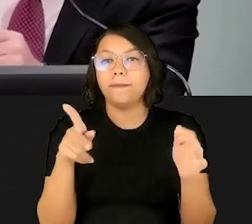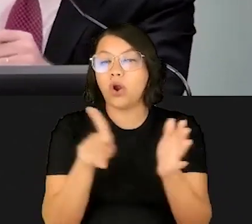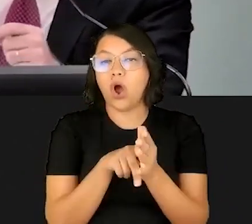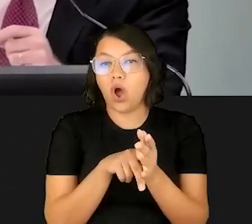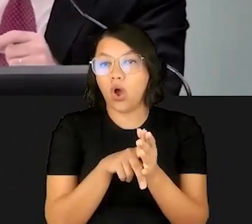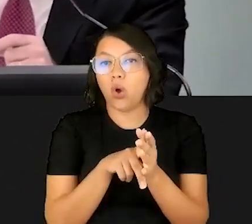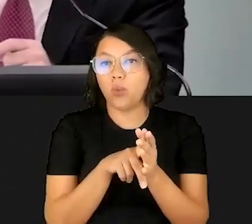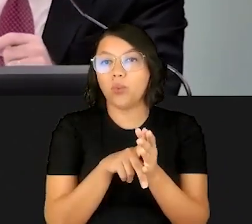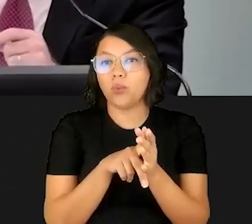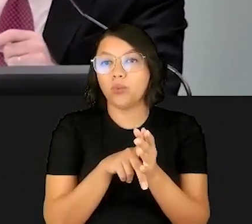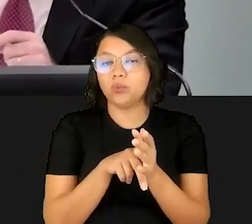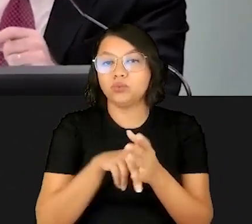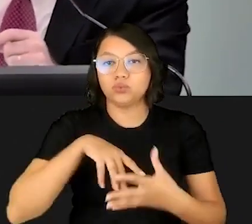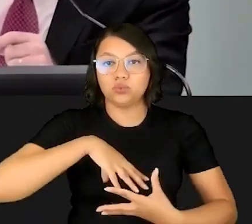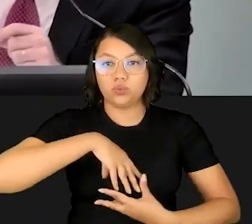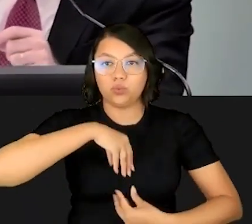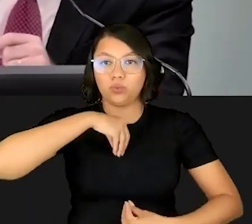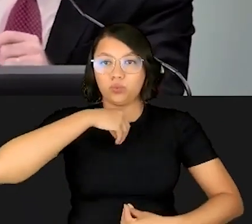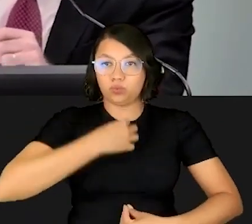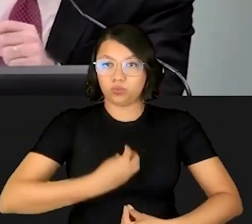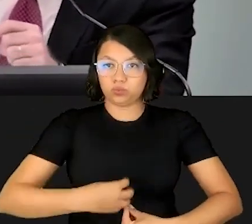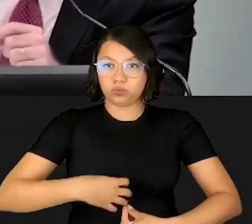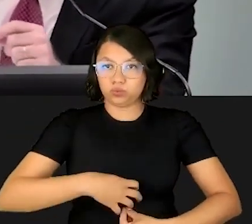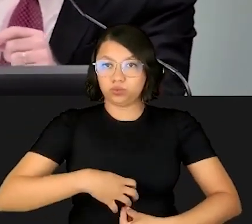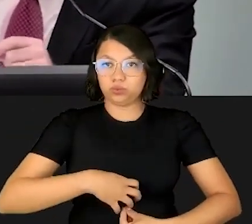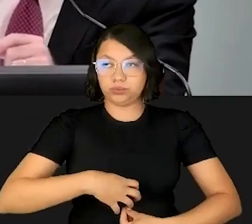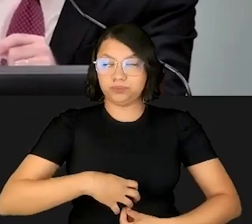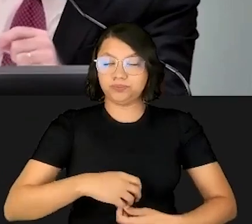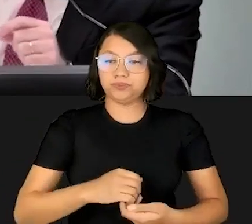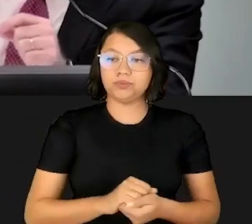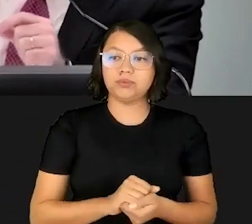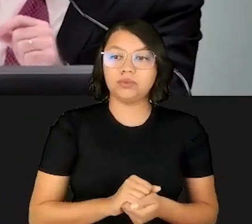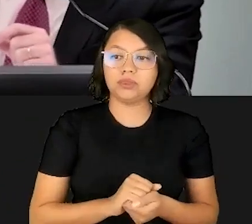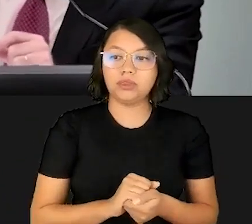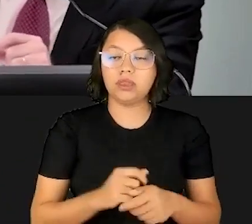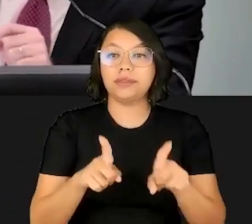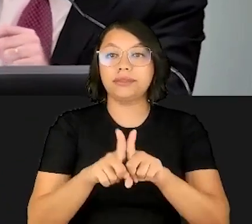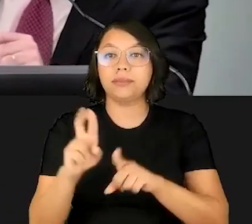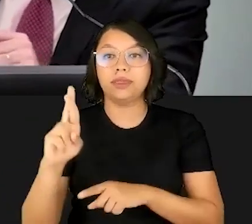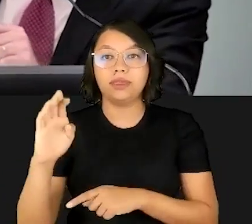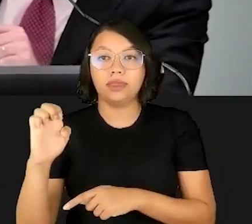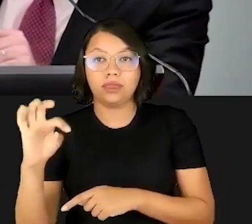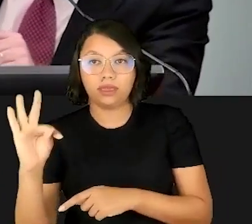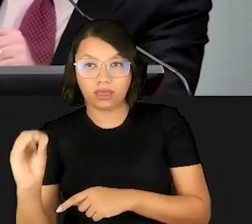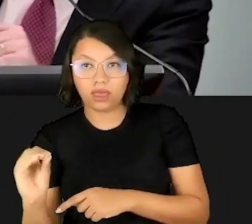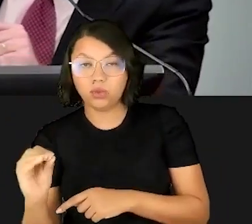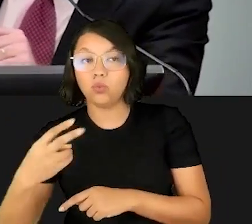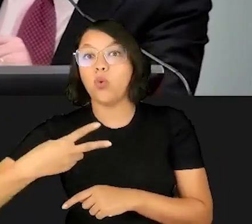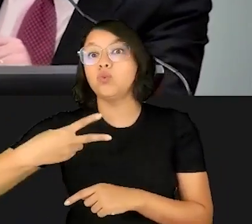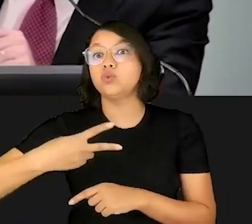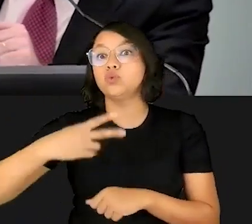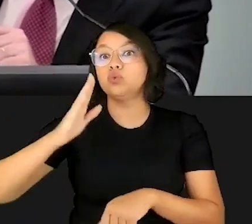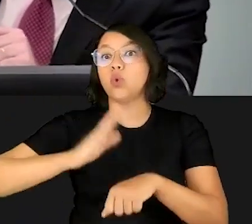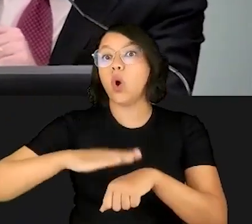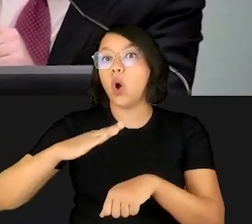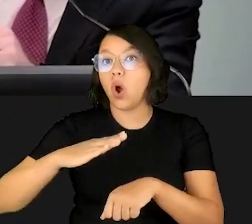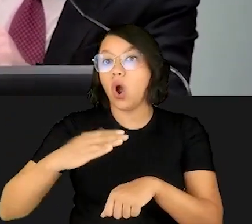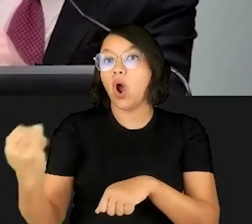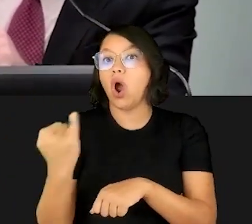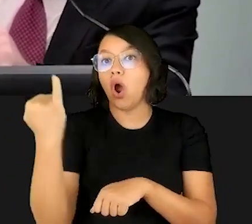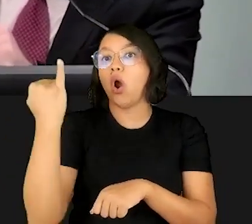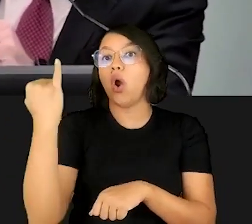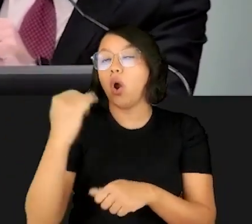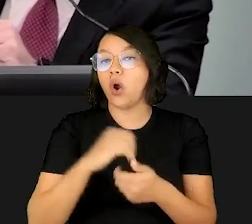hoje o câncer de cólon e reto é o segundo mais importante entre mulheres e o terceiro